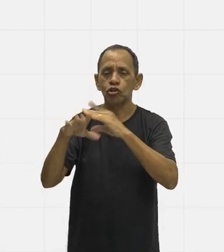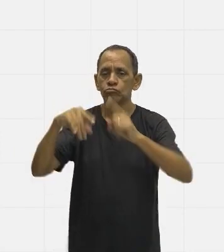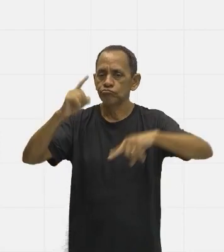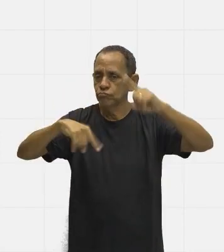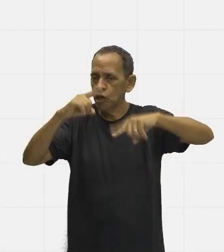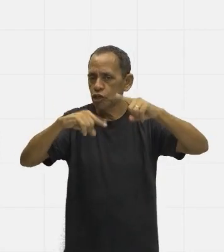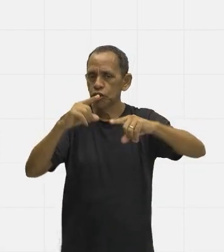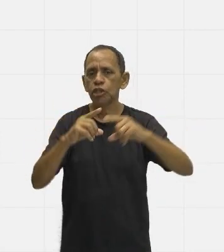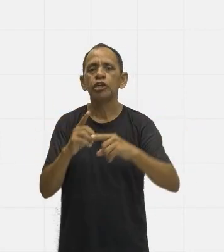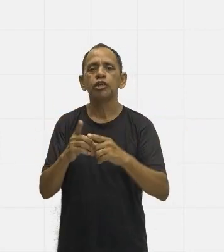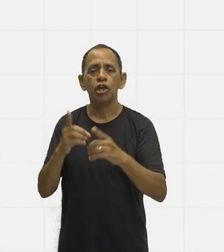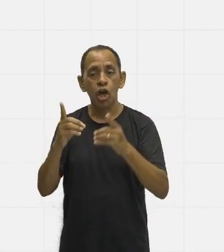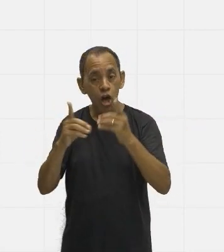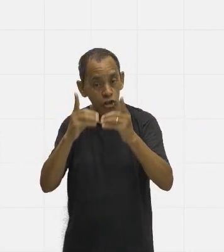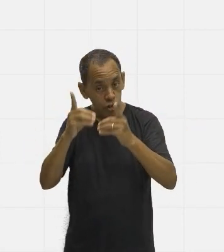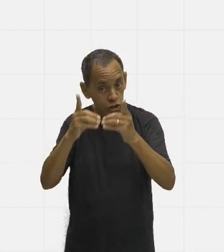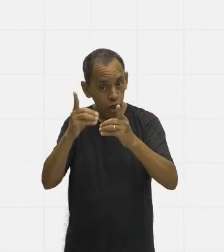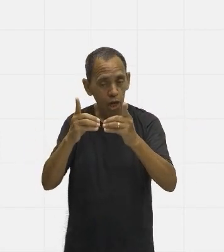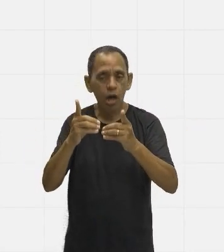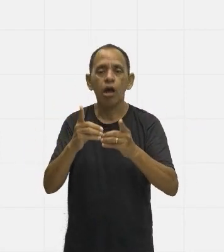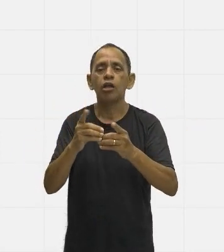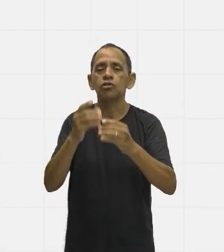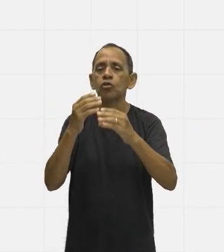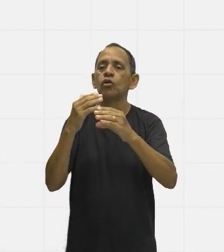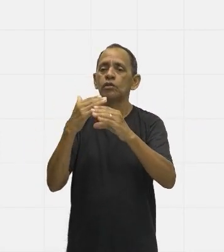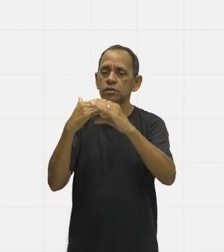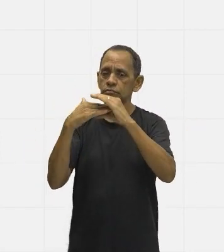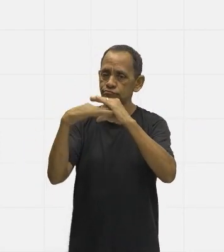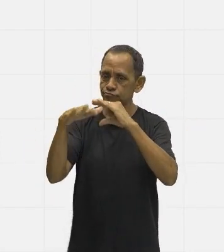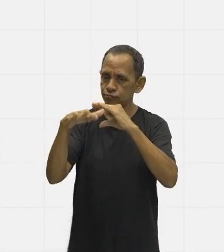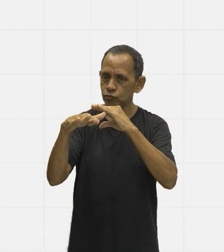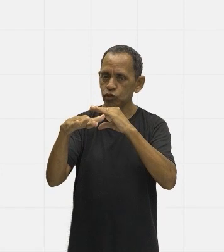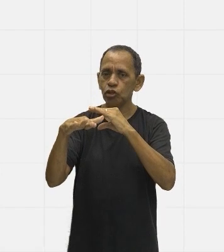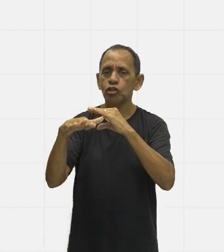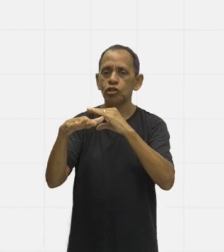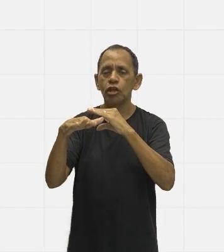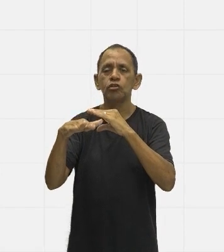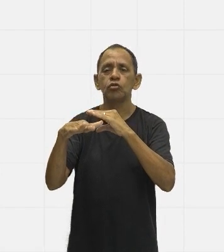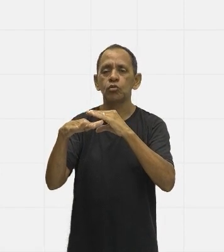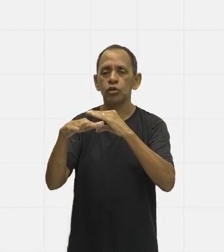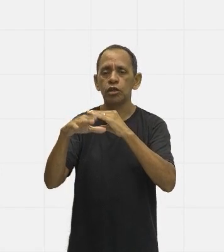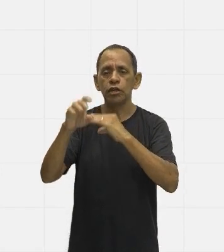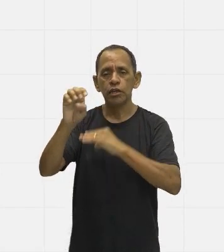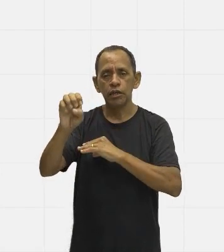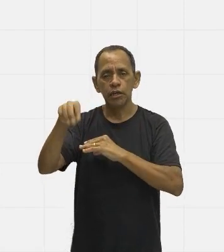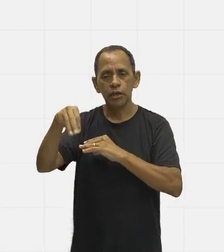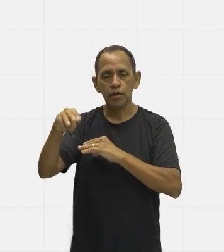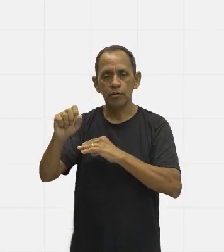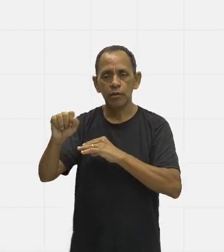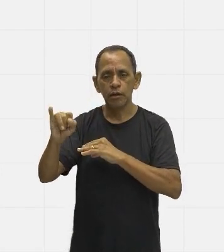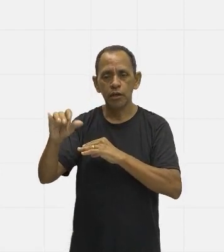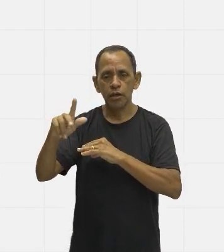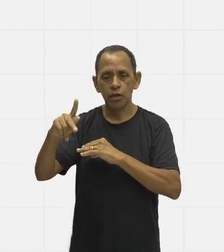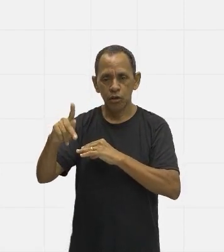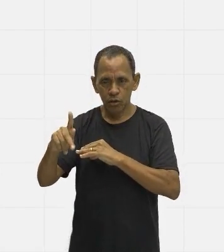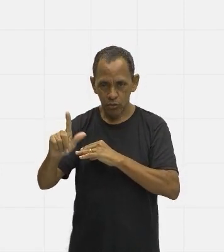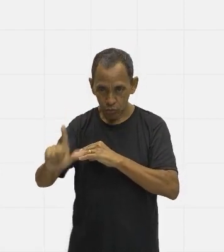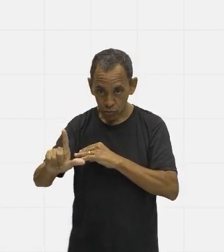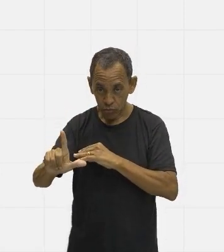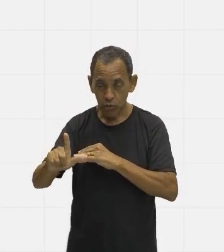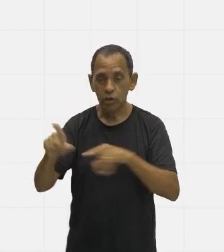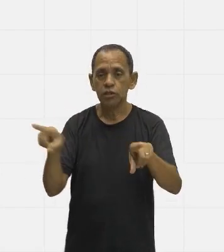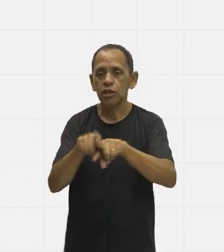enviado por 2 canais, por e-mail da turma e por IPTV. A Ellen acabou